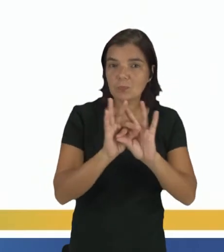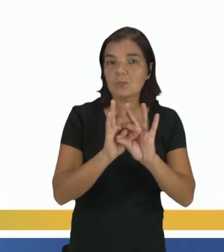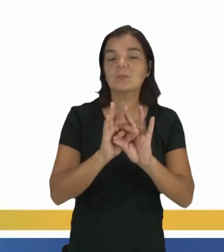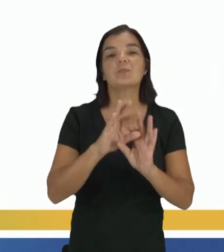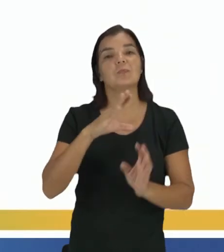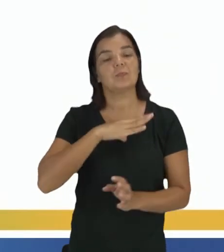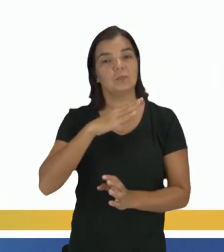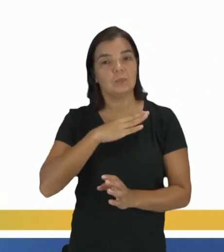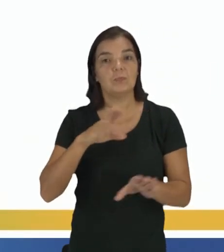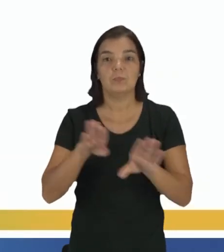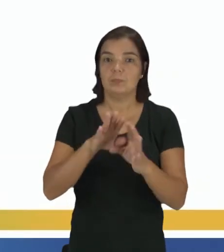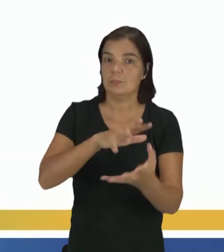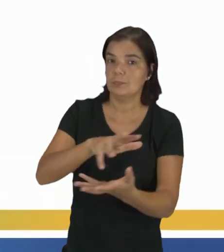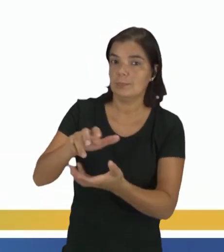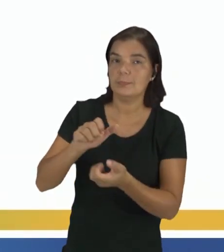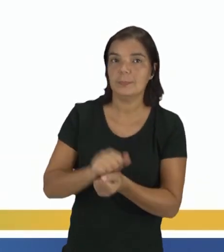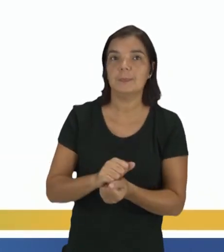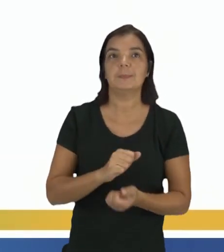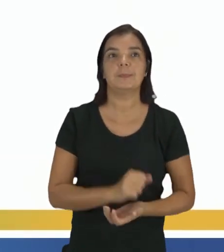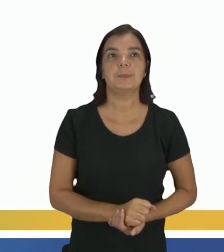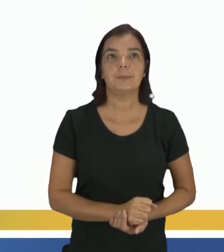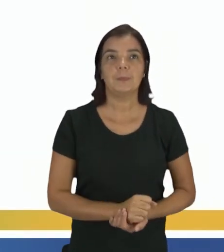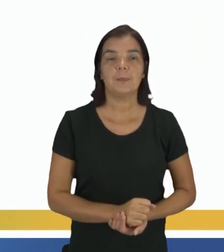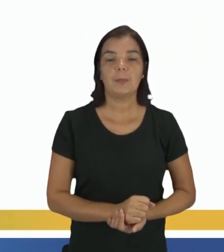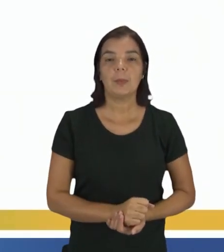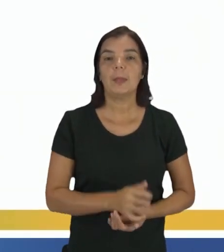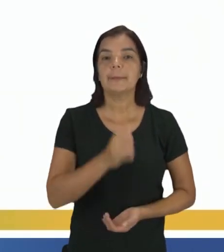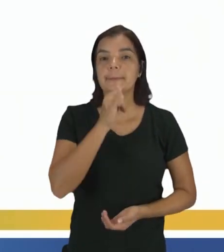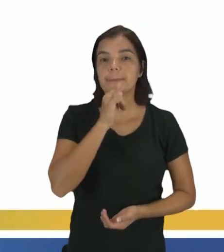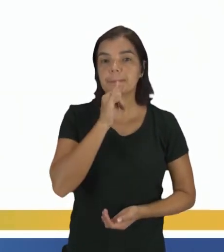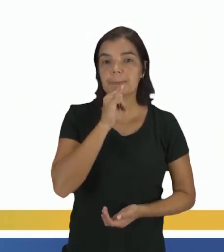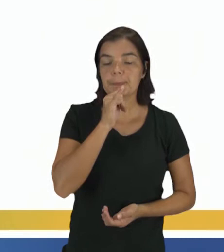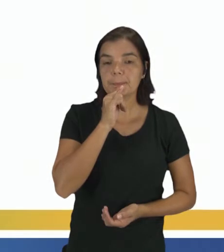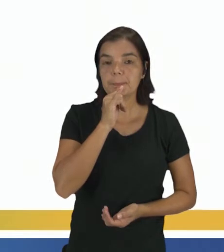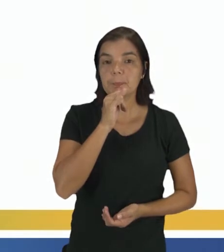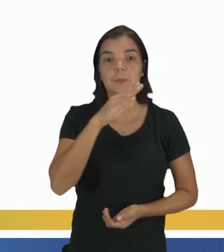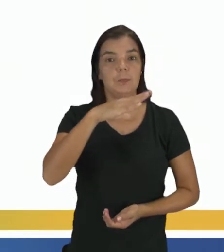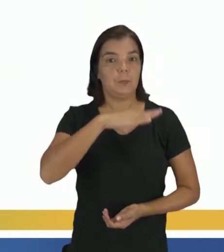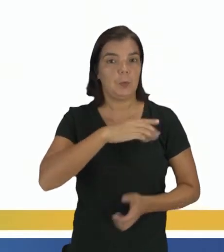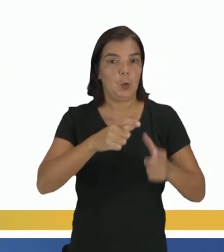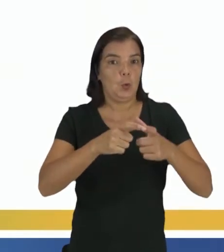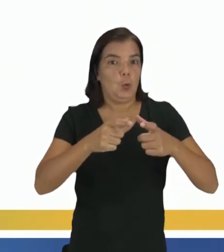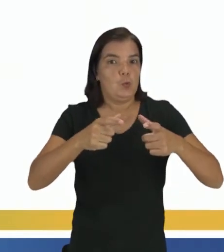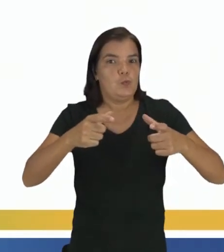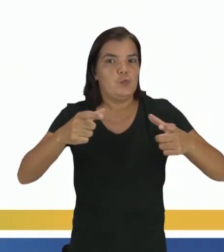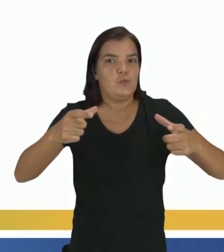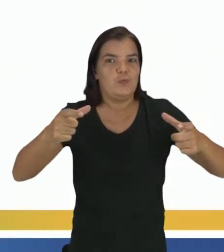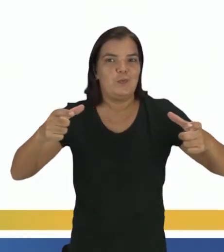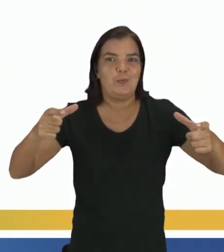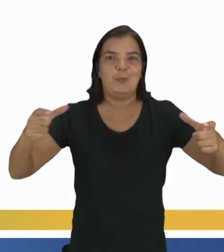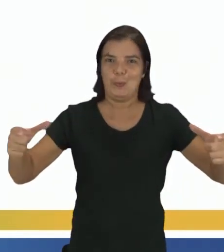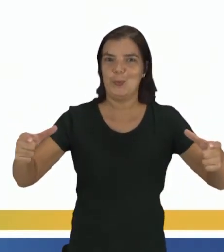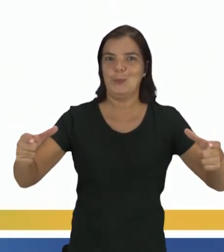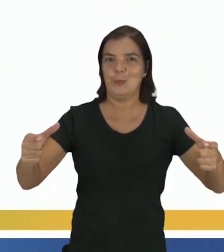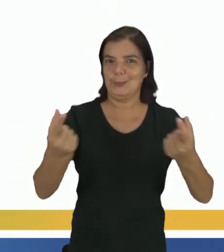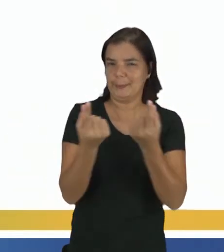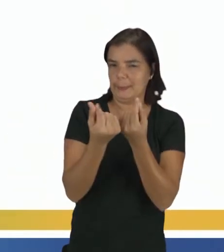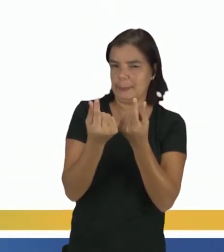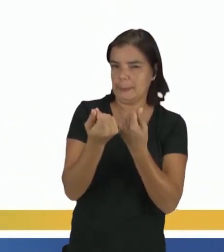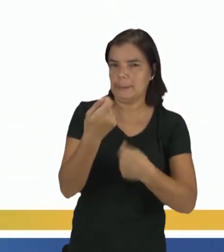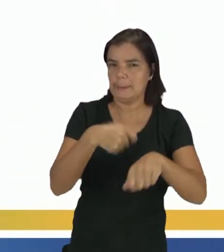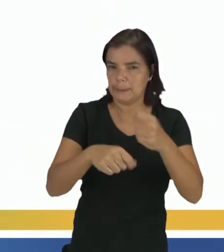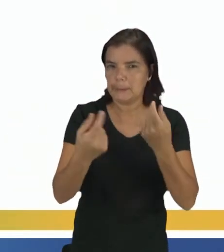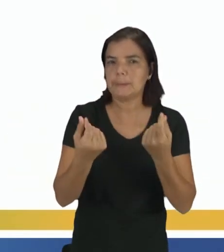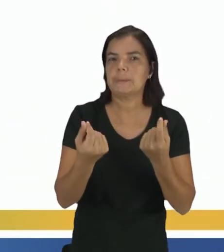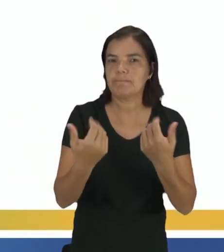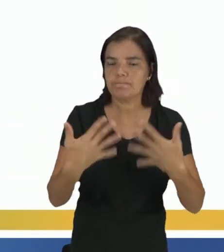né? E conectam com o mundo também. Vejam só. Nós vamos ter o primeiro deles, que são as metrópoles, que elas são centros urbanos de grandes dimensões.